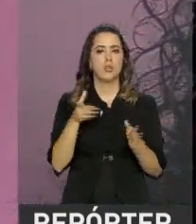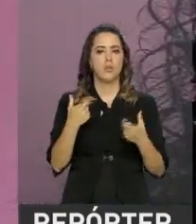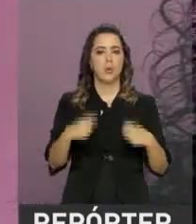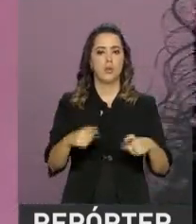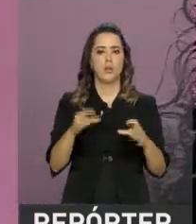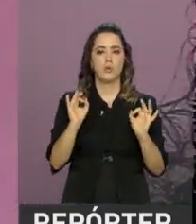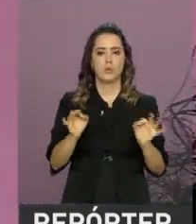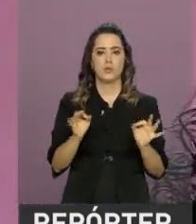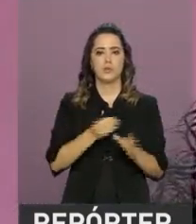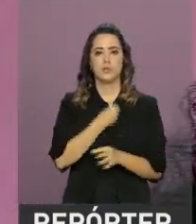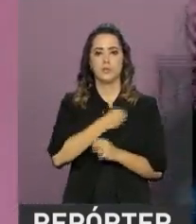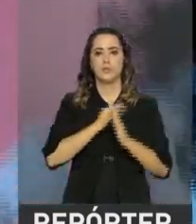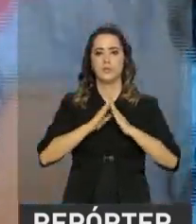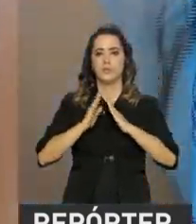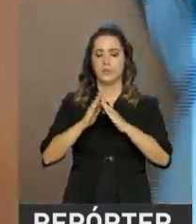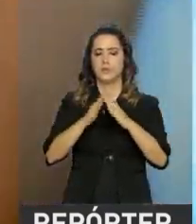para batalhar um futuro melhor pra eles